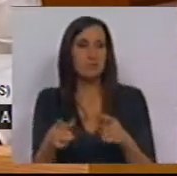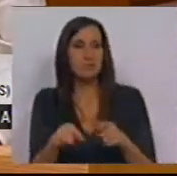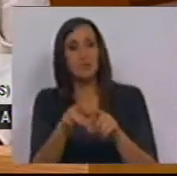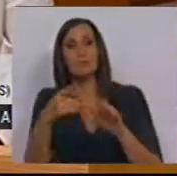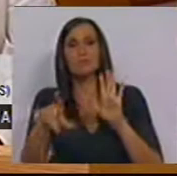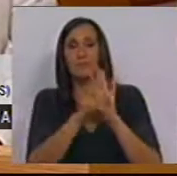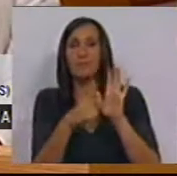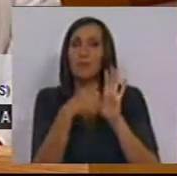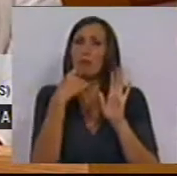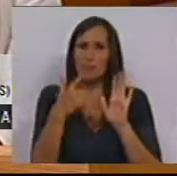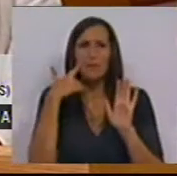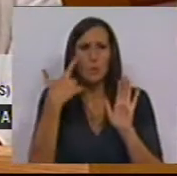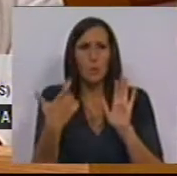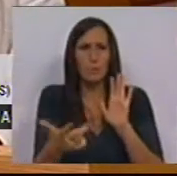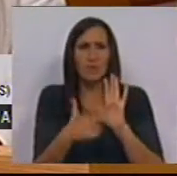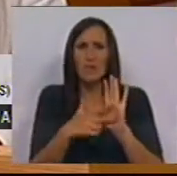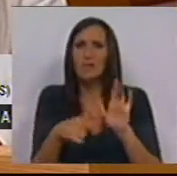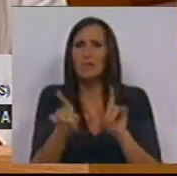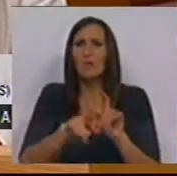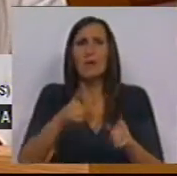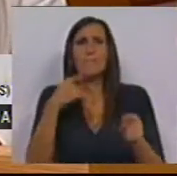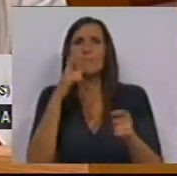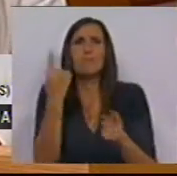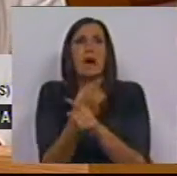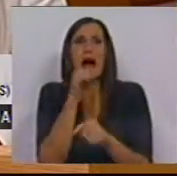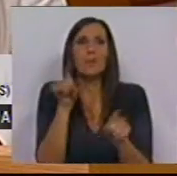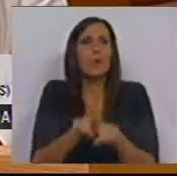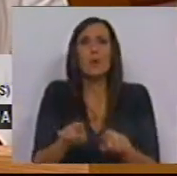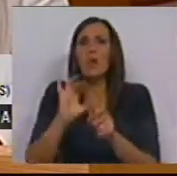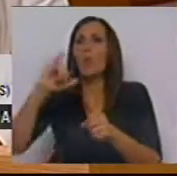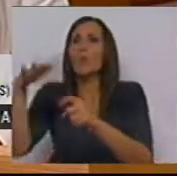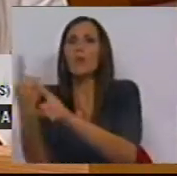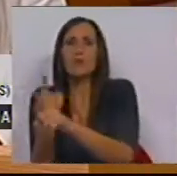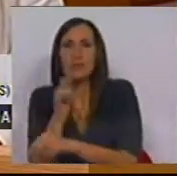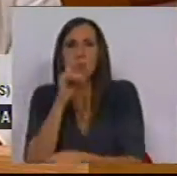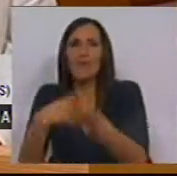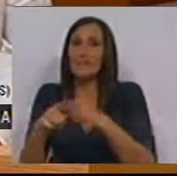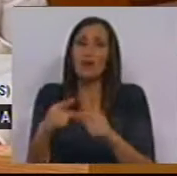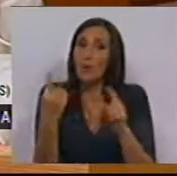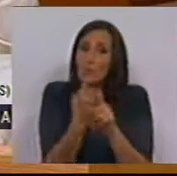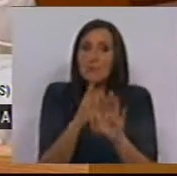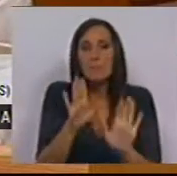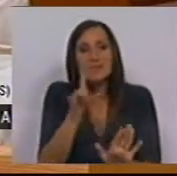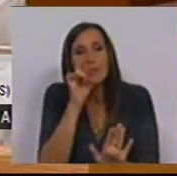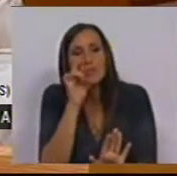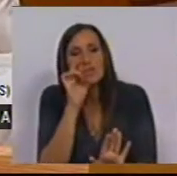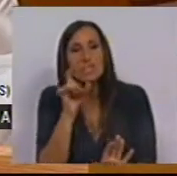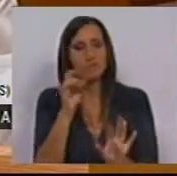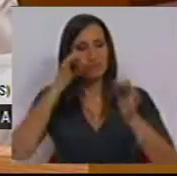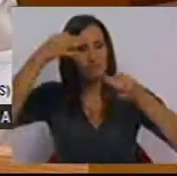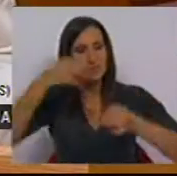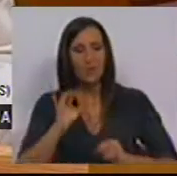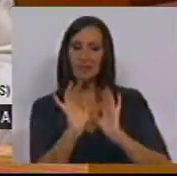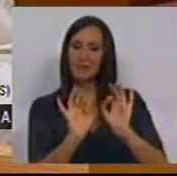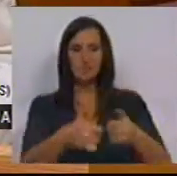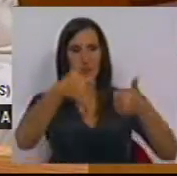Quadro da Água reconhece que a água não é um produto comercial como outro qualquer, mas um património que deve ser protegido, defendido e tratado